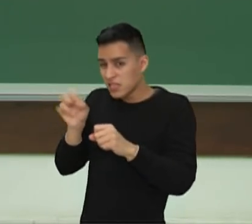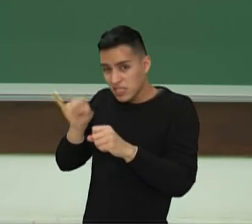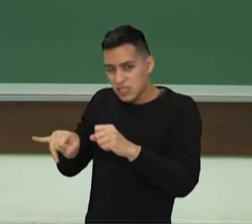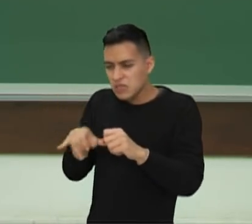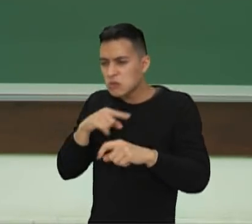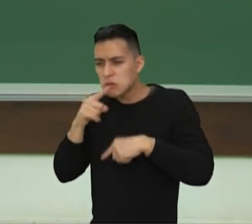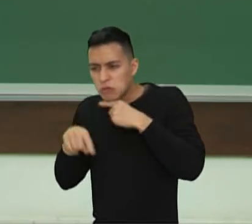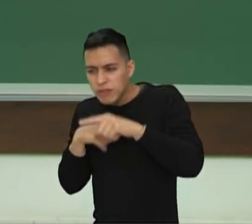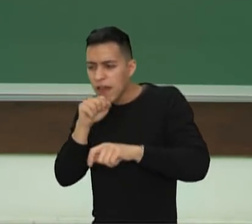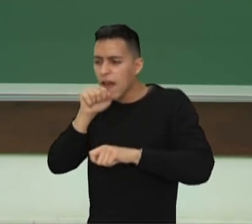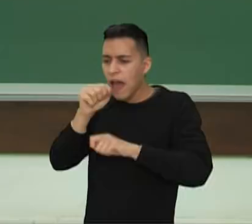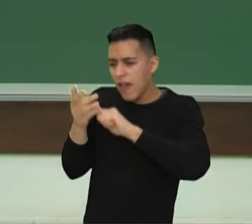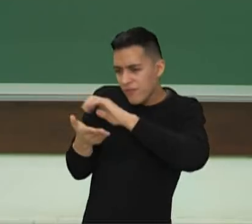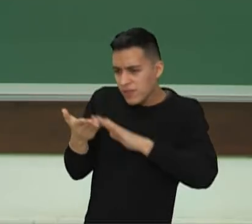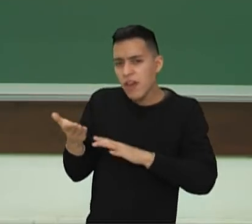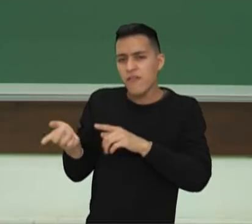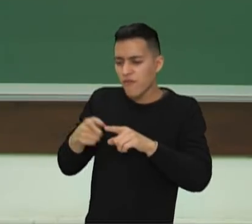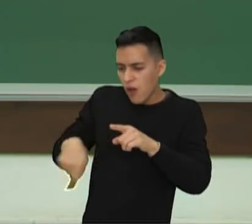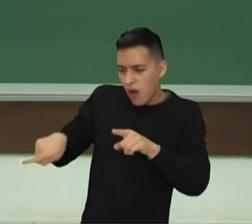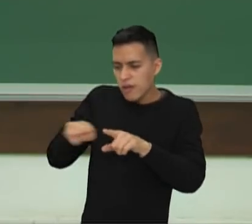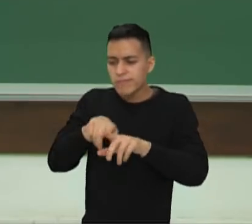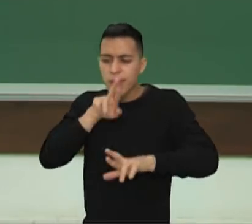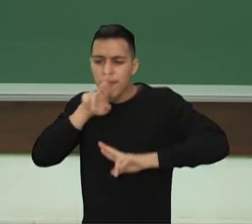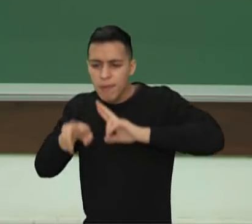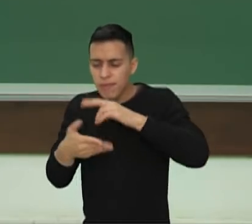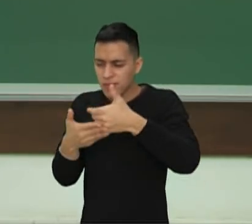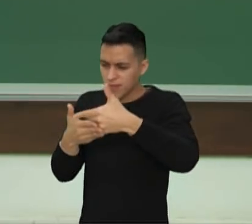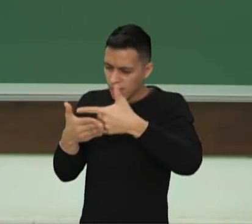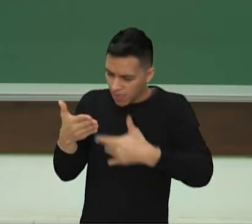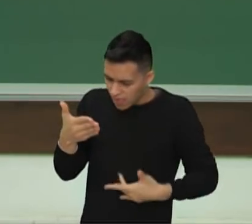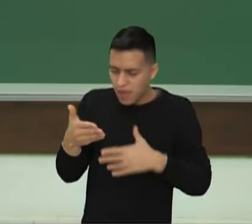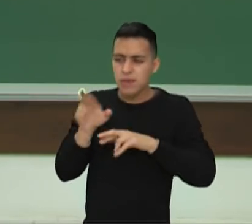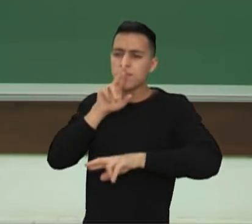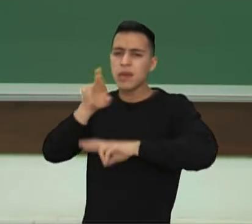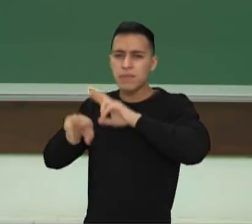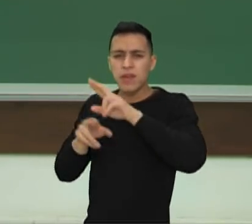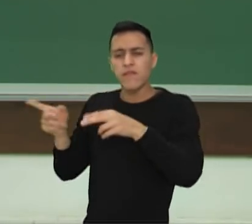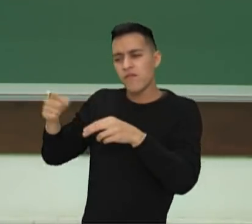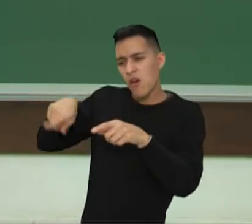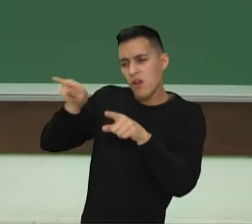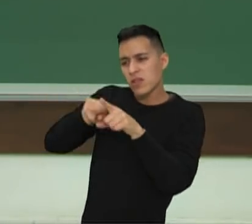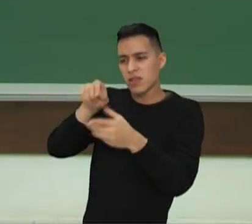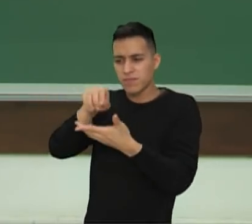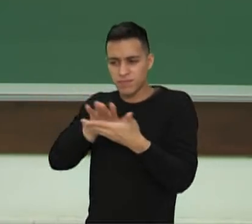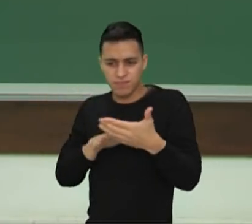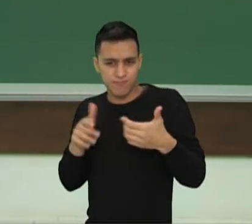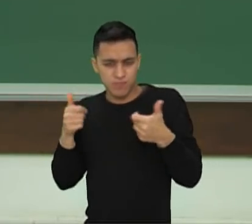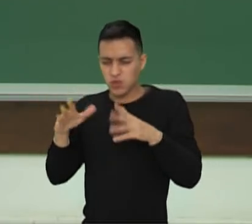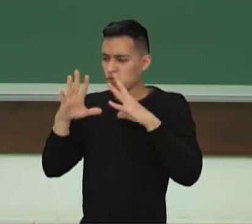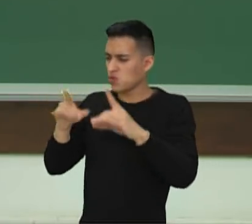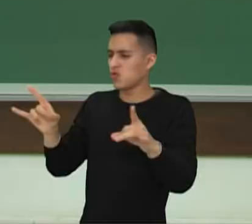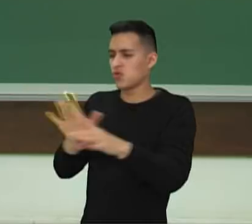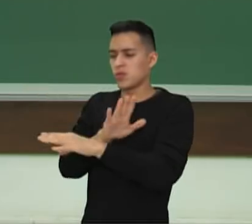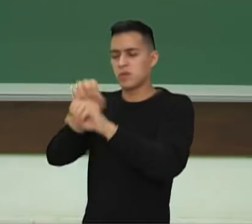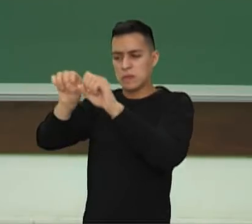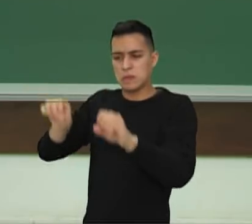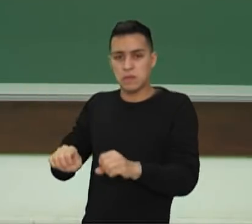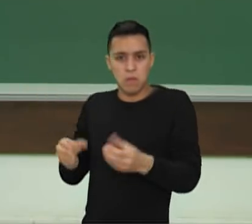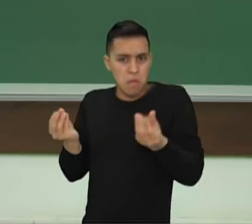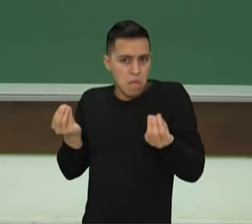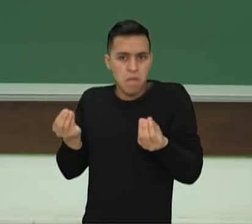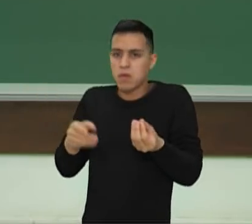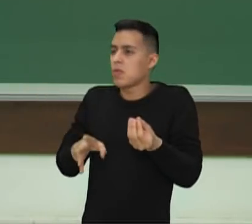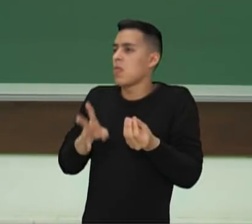ficou em dúvida que não fez alguma atividade, volta lá, né, na lista de exercícios, volta lá nas atividades lá que tá tudo lá no sistema, não tem como